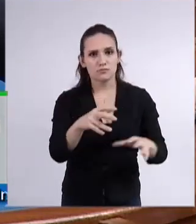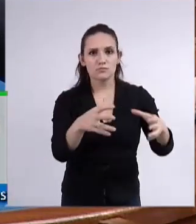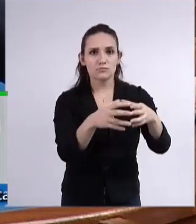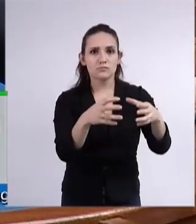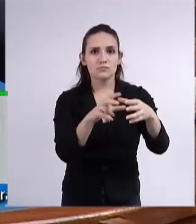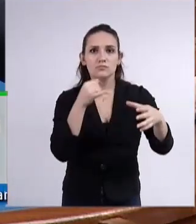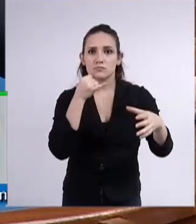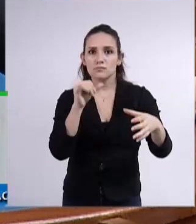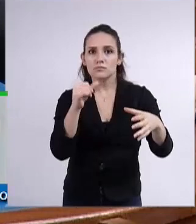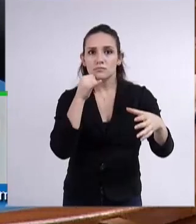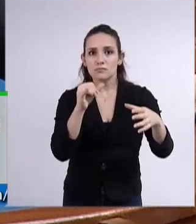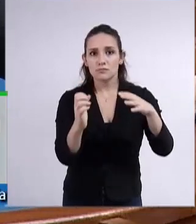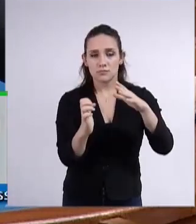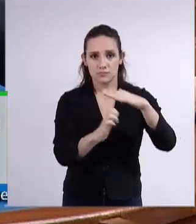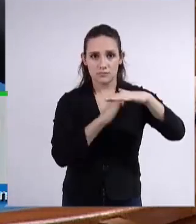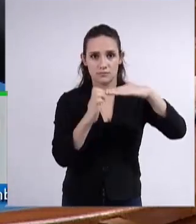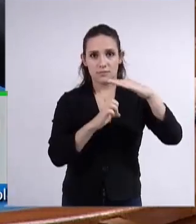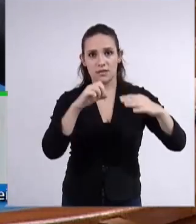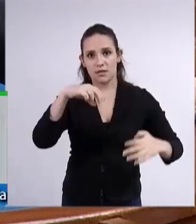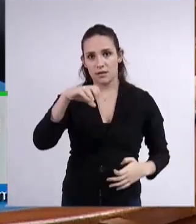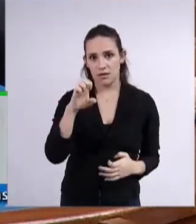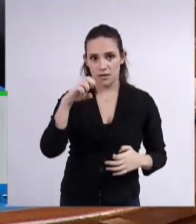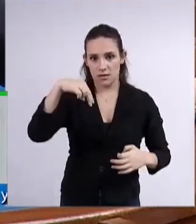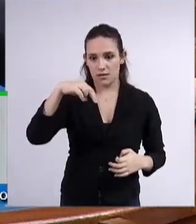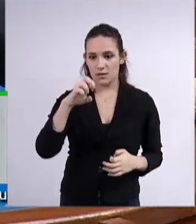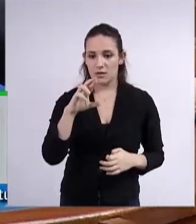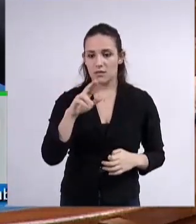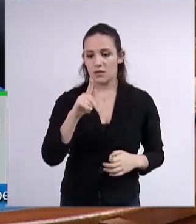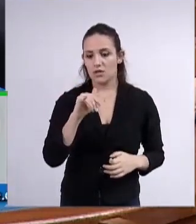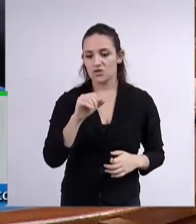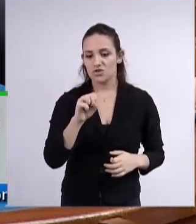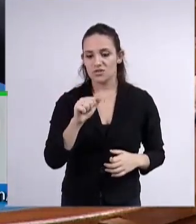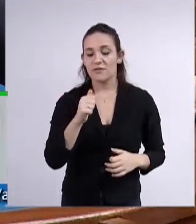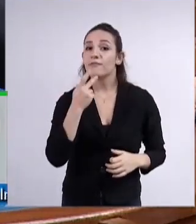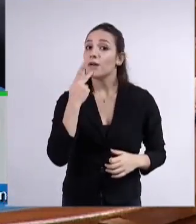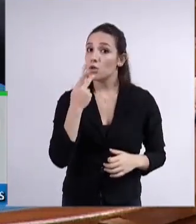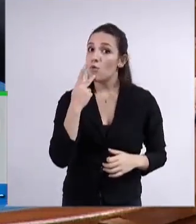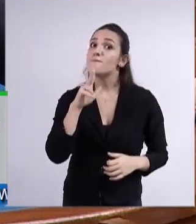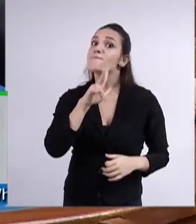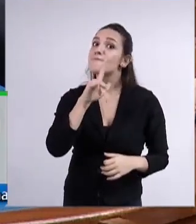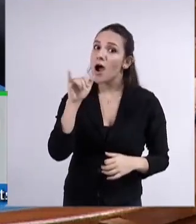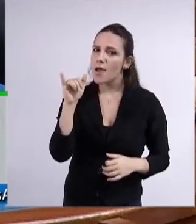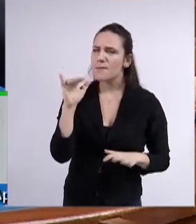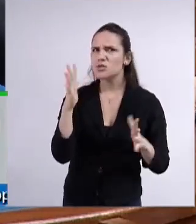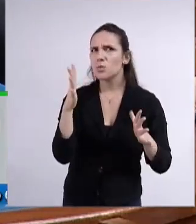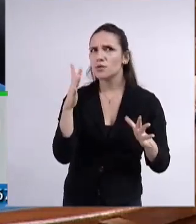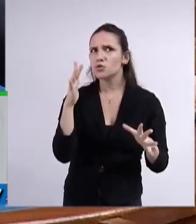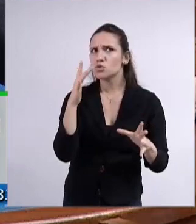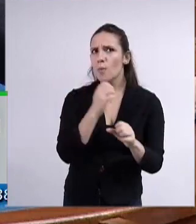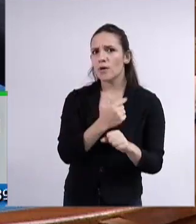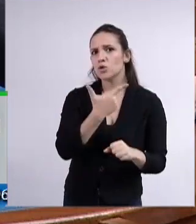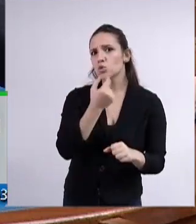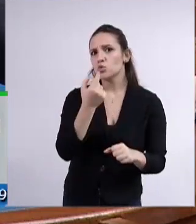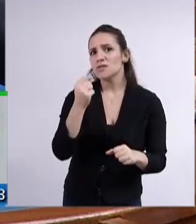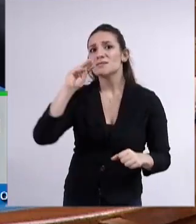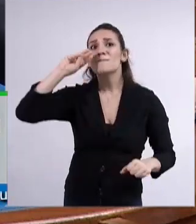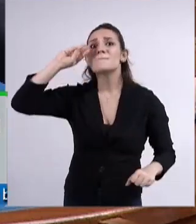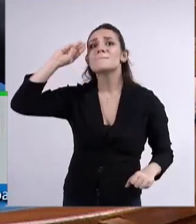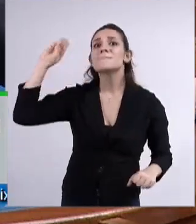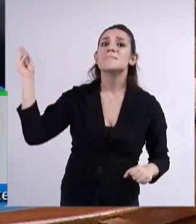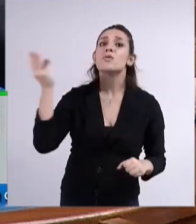Energisa de que vai investir neste ano de 2019 mais de 200 milhões